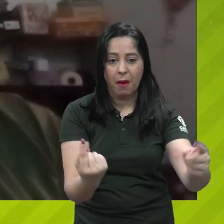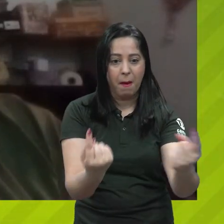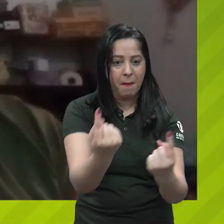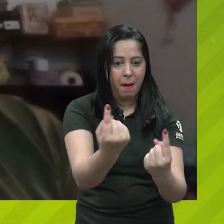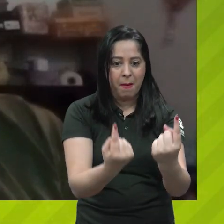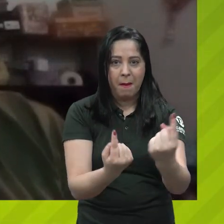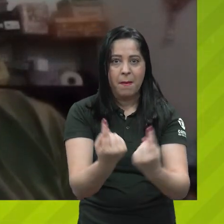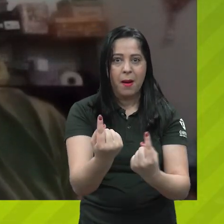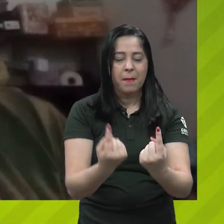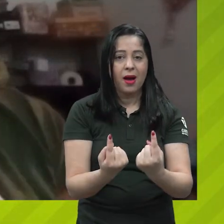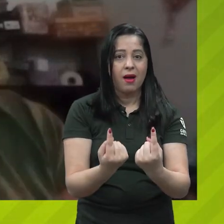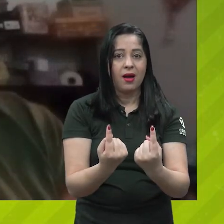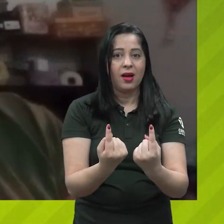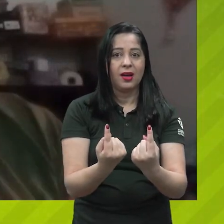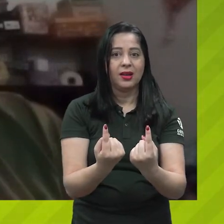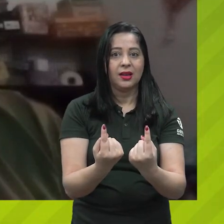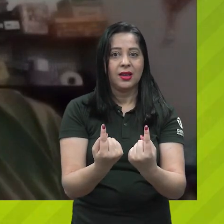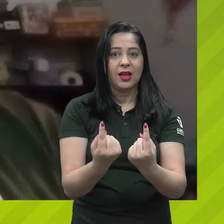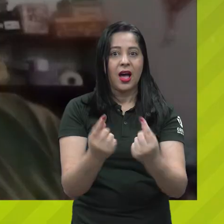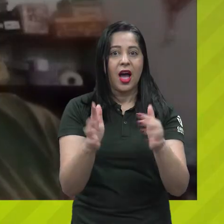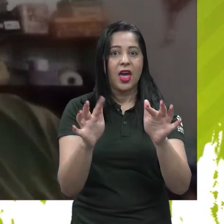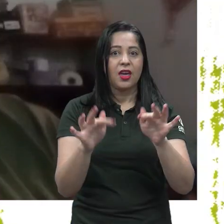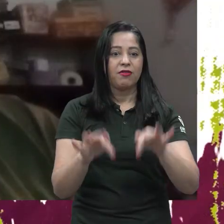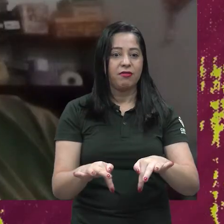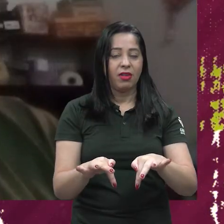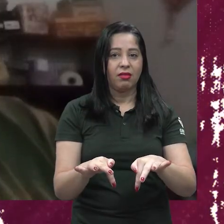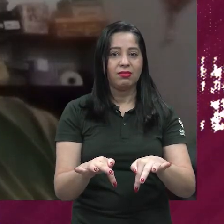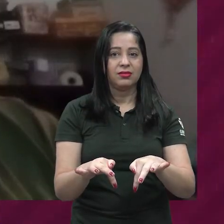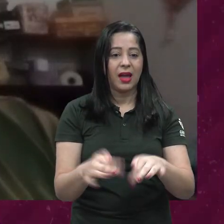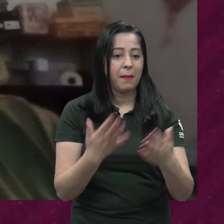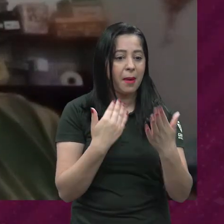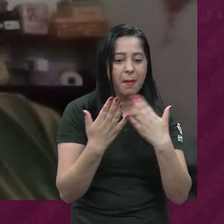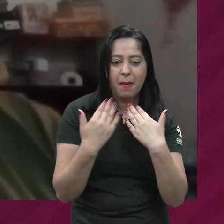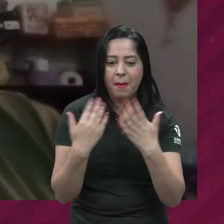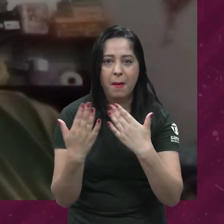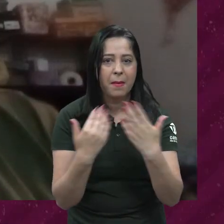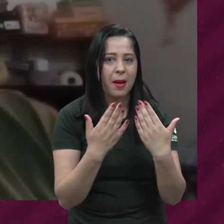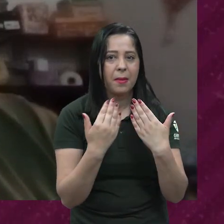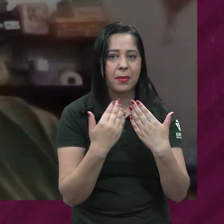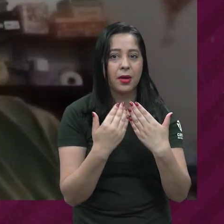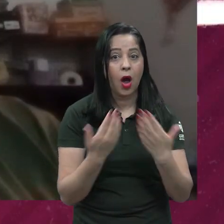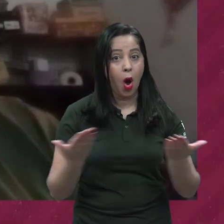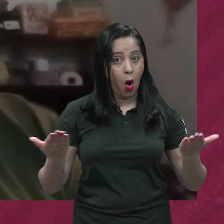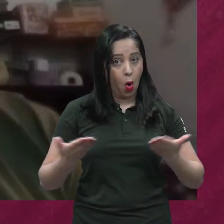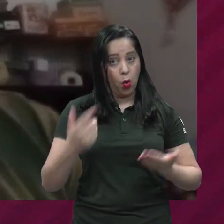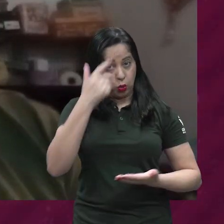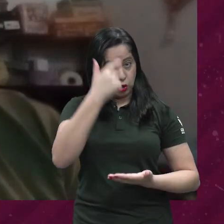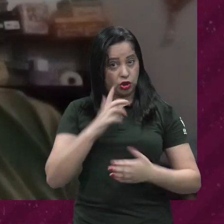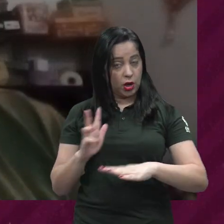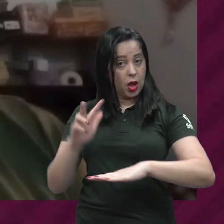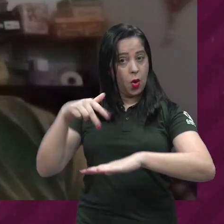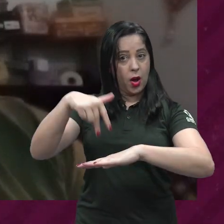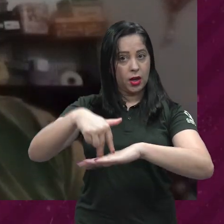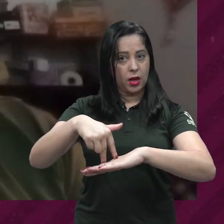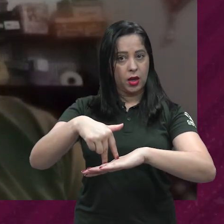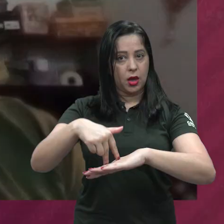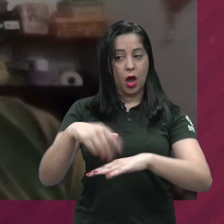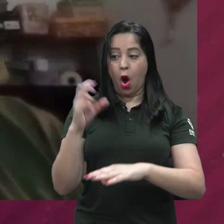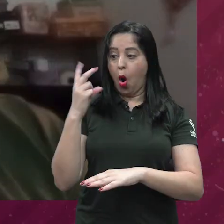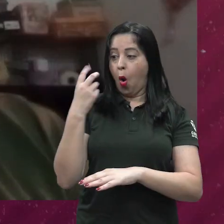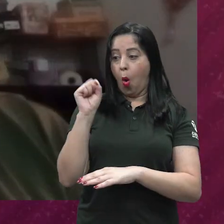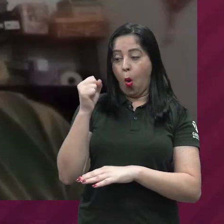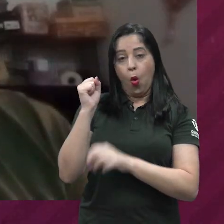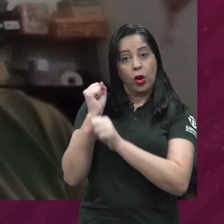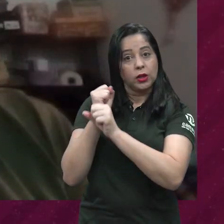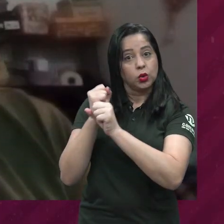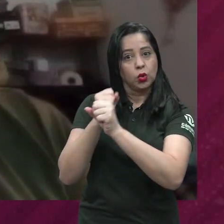viam minha palestra, no final, elas vinham conversar comigo. E hoje eu estou aqui. 8 anos